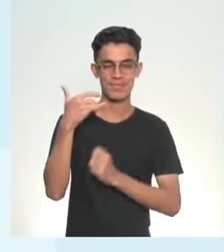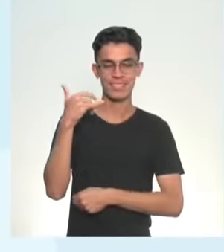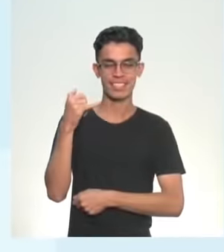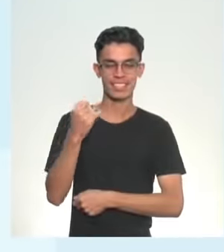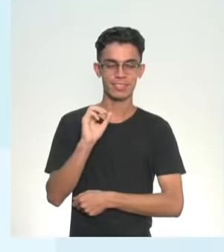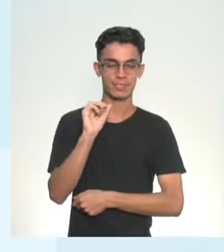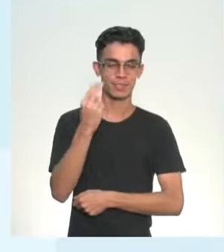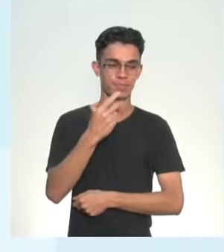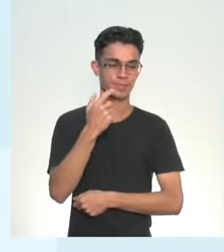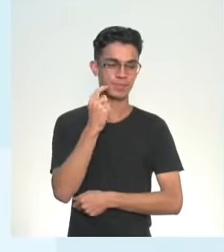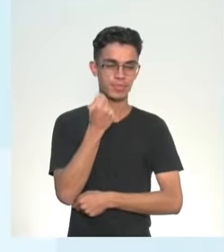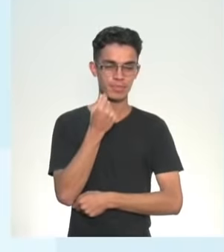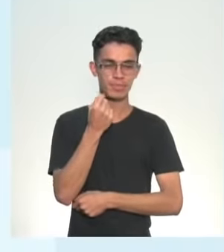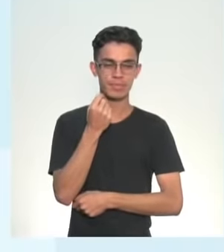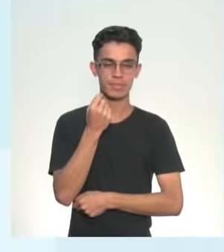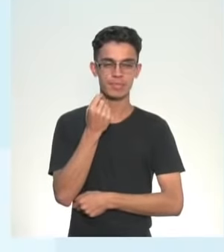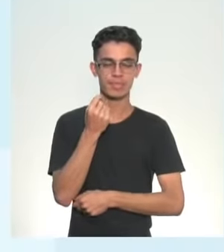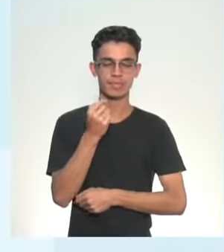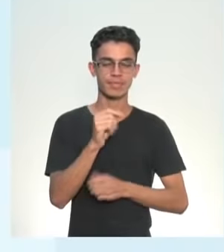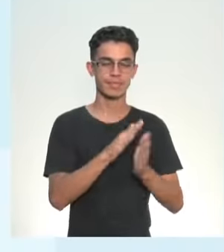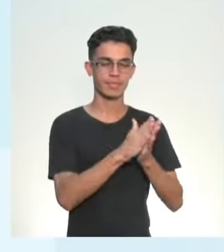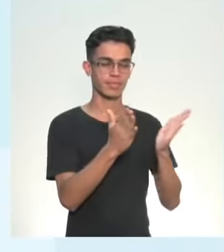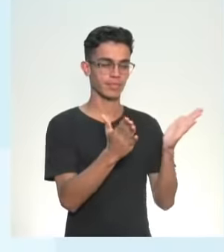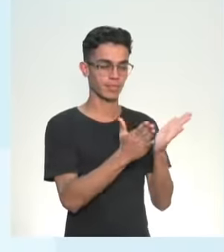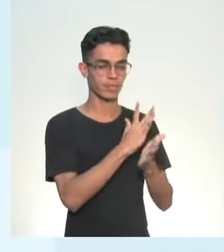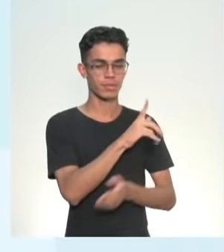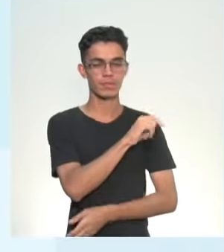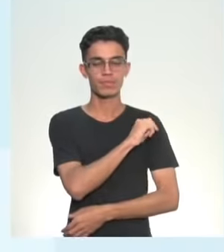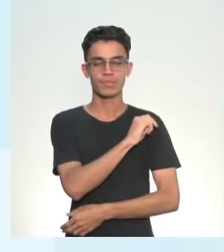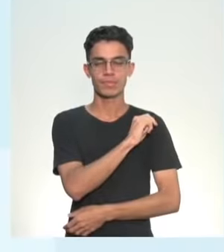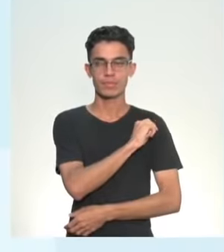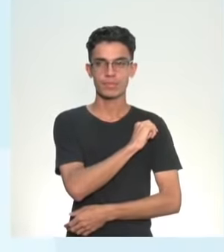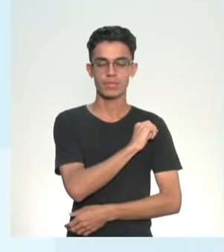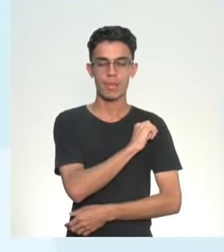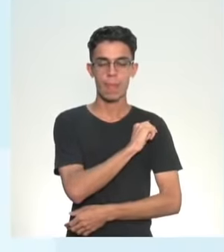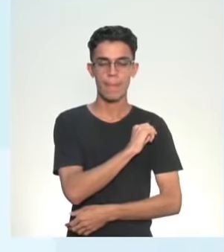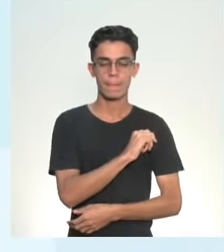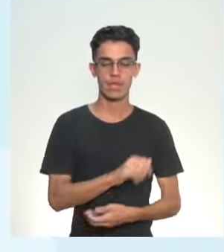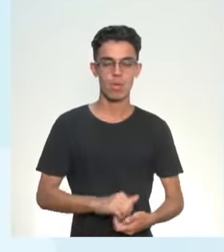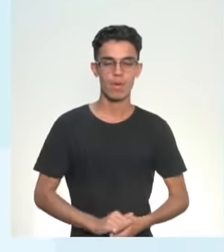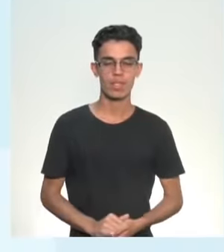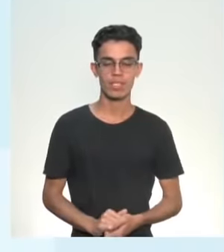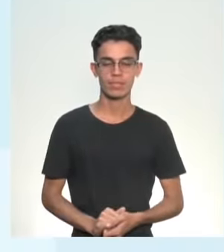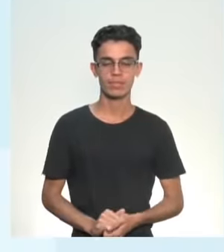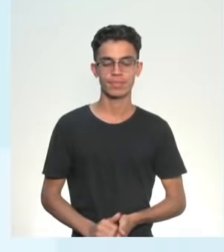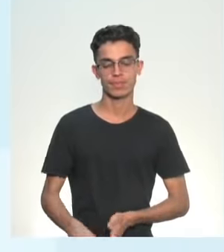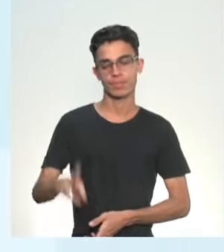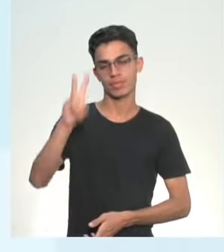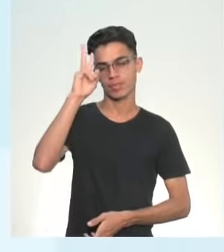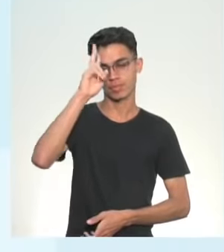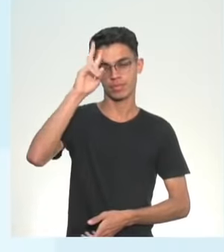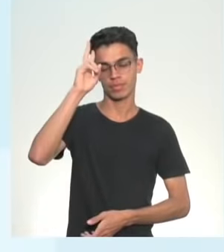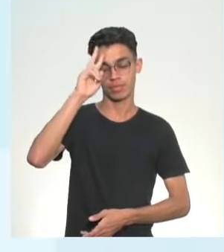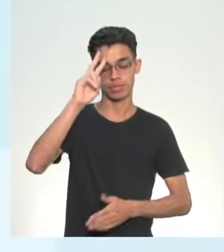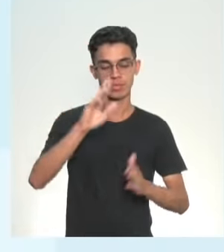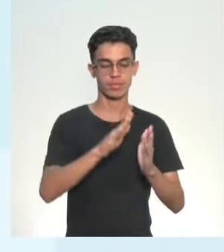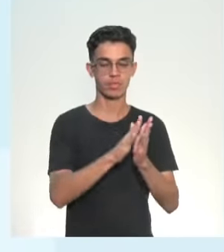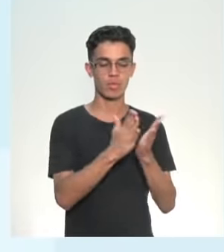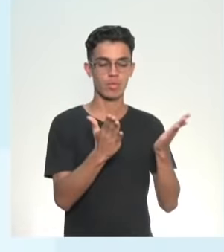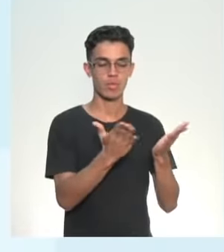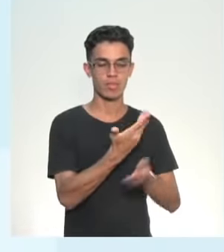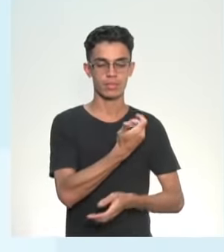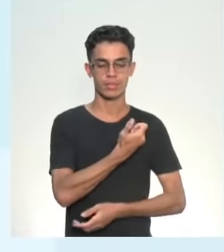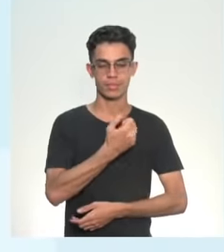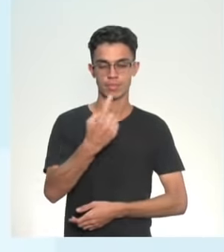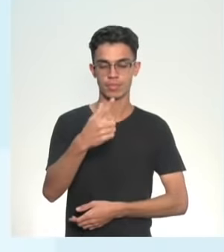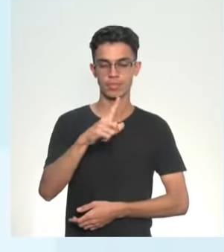caneta um lápis é nervo classe o seu caderno do aluno volume 1 tablete lembrando aí que o volume 1 ele